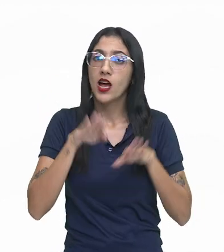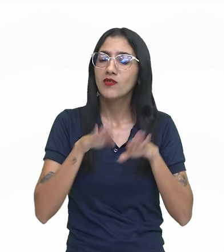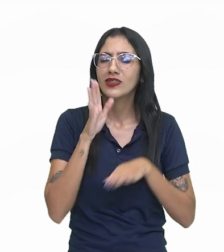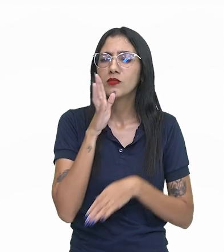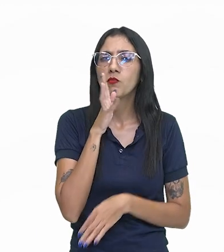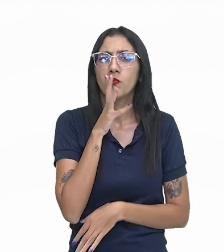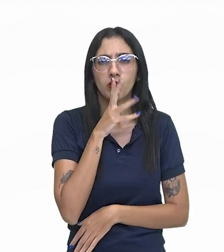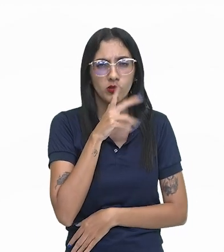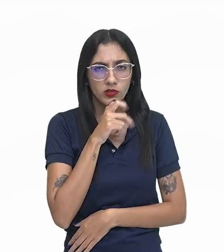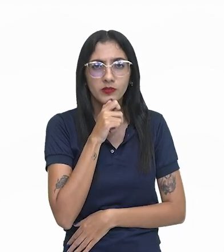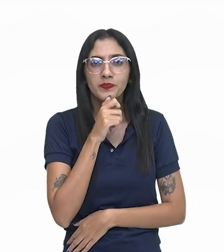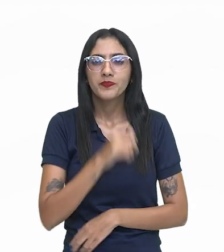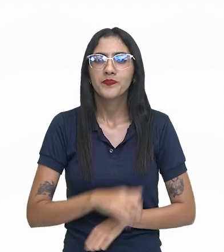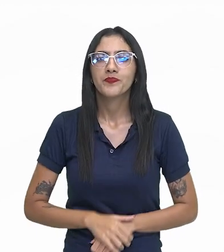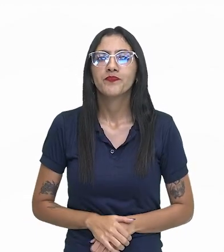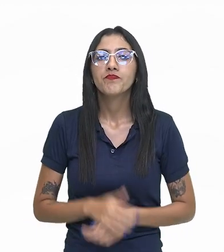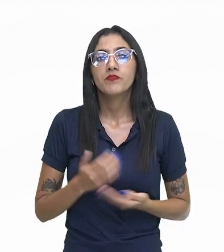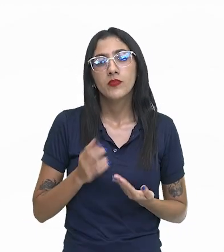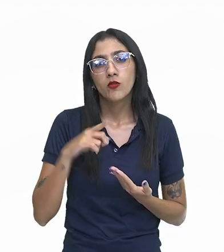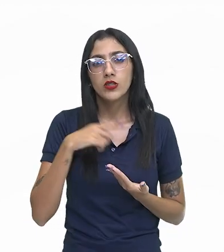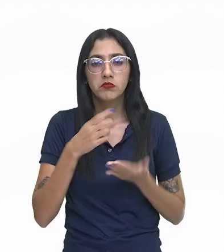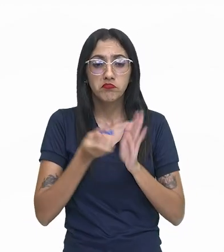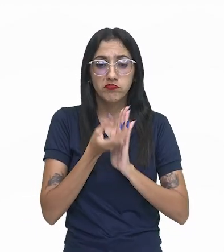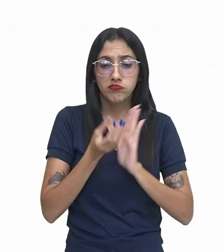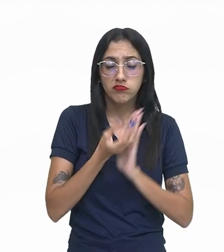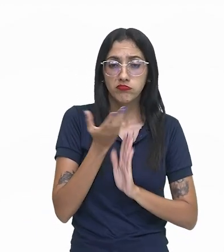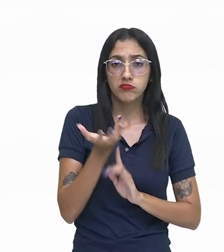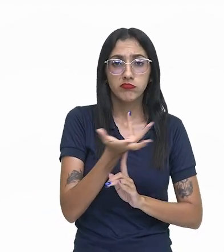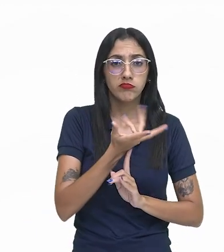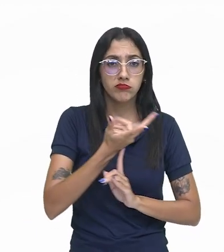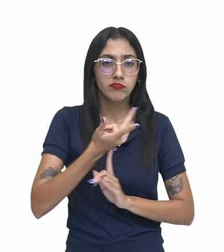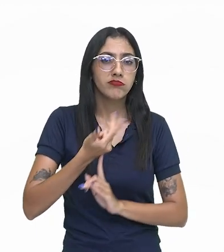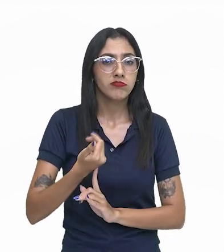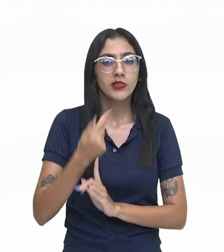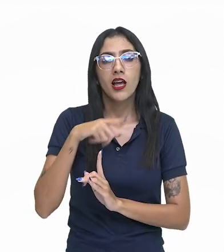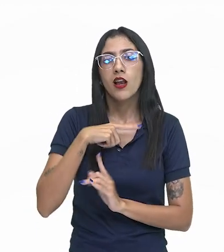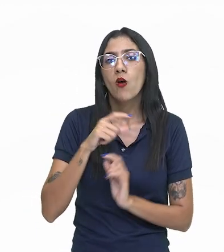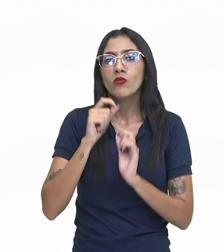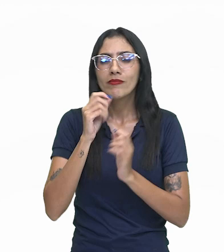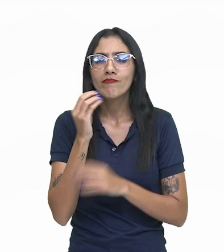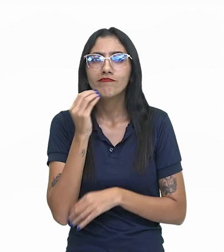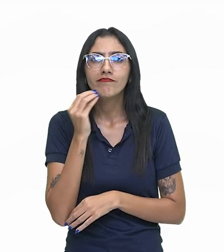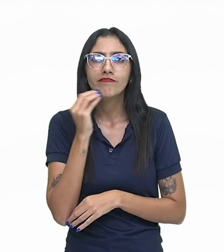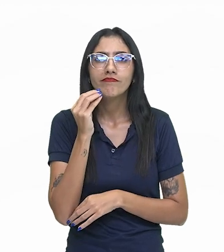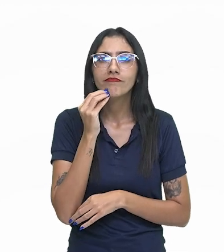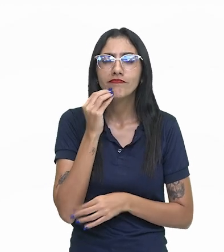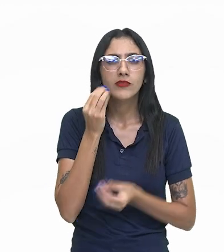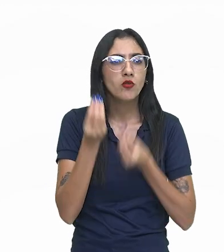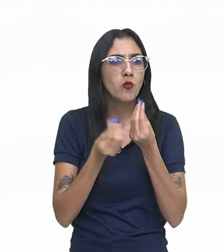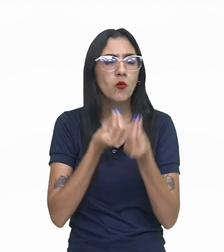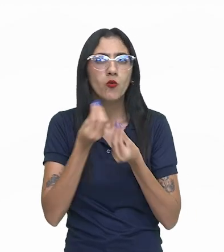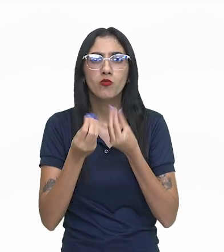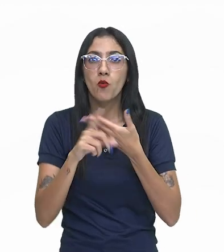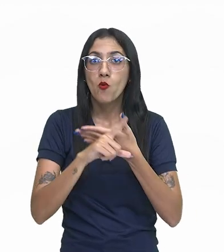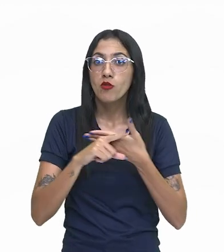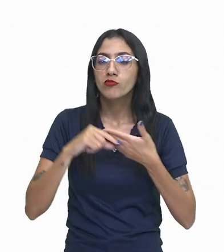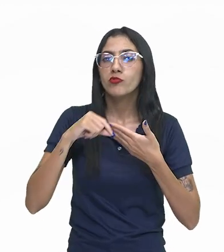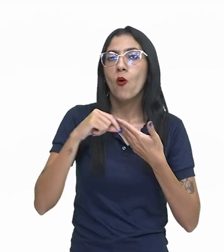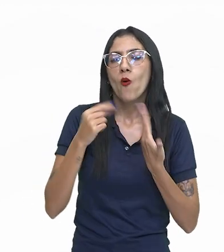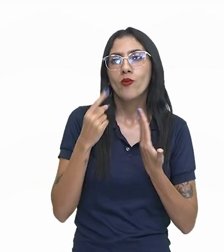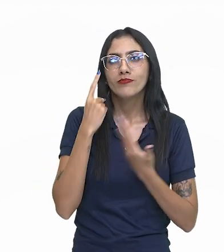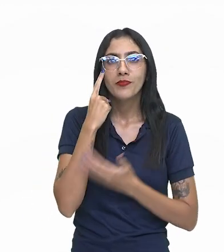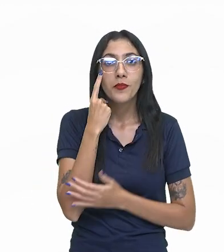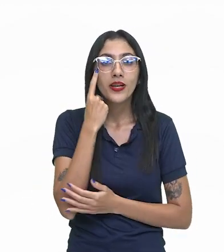pensar. O processo criativo artístico é a busca pela forma como o artista abordará